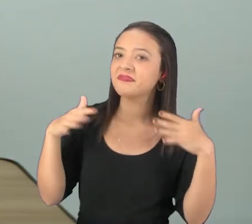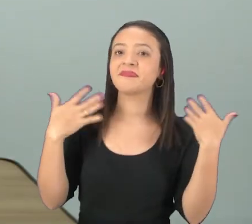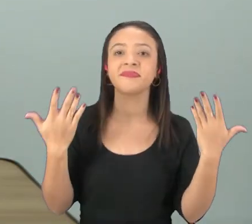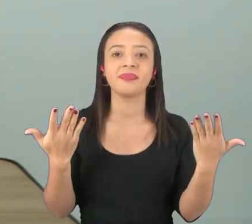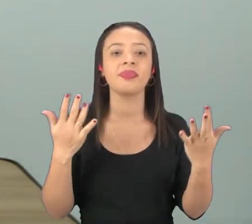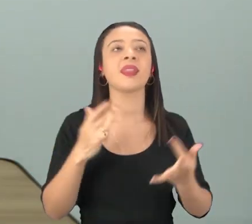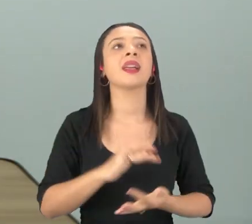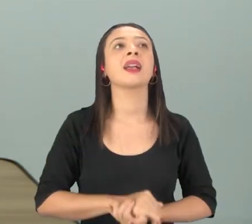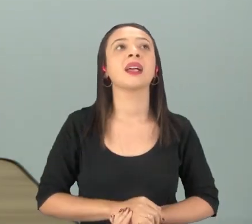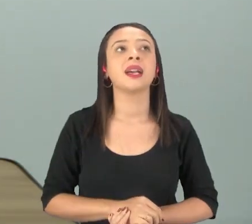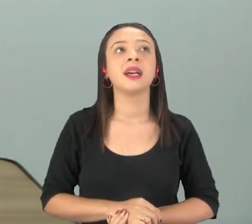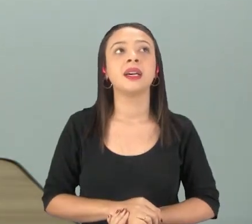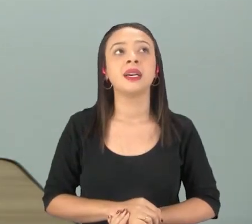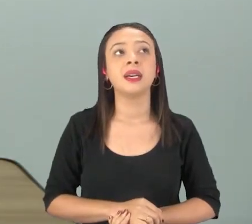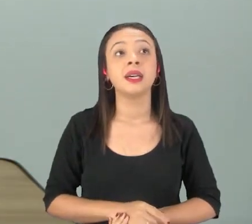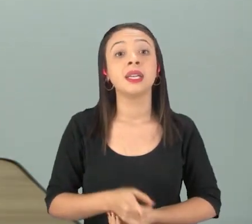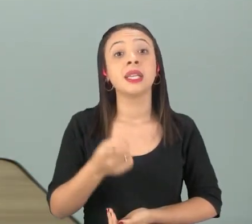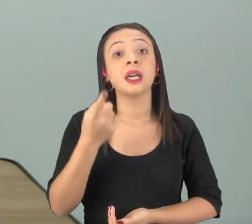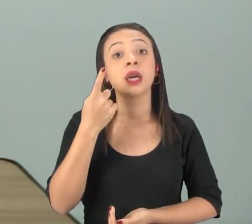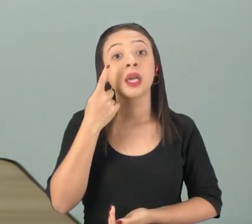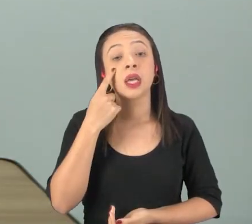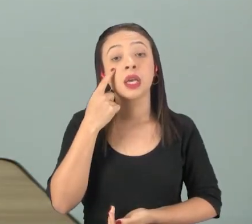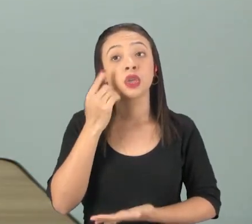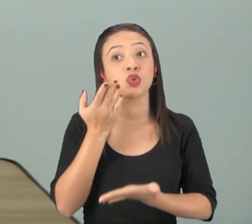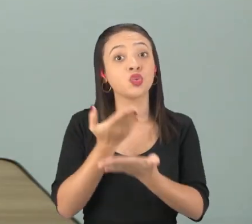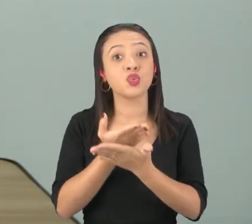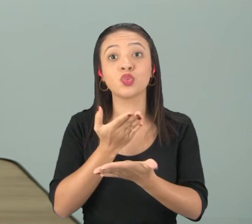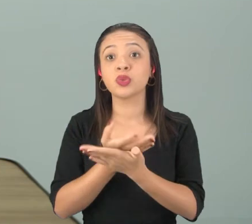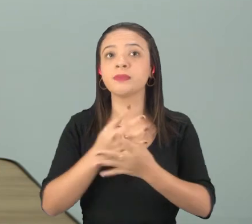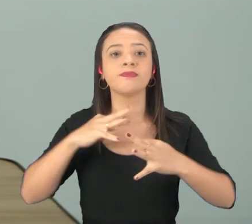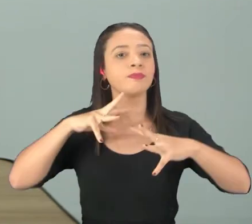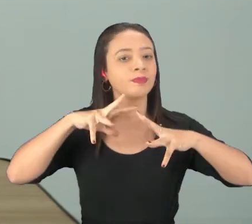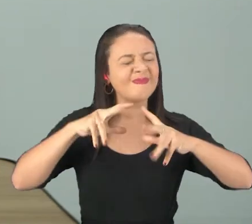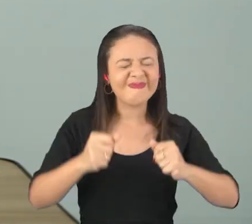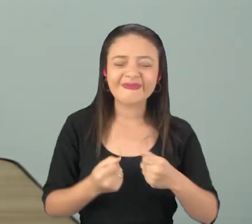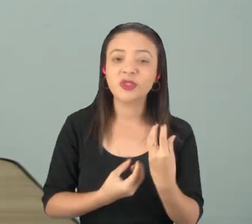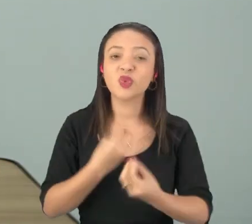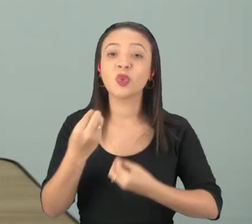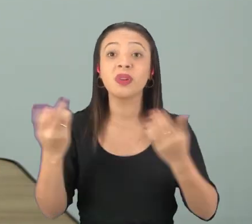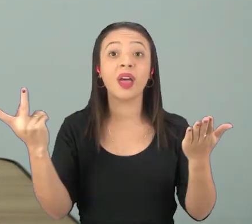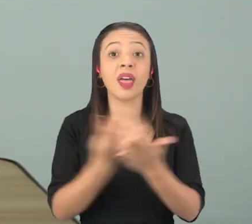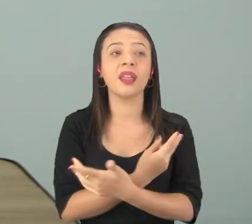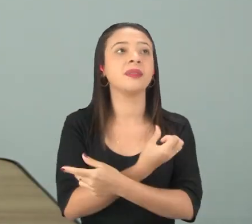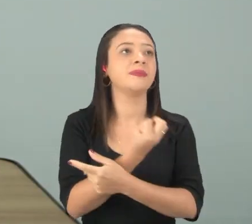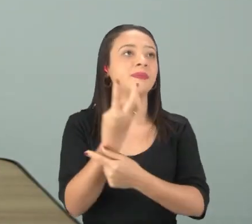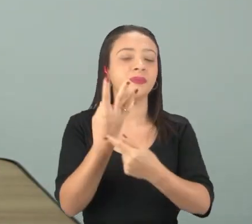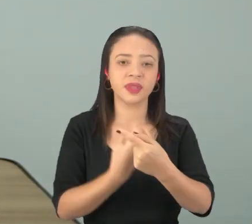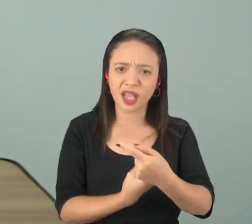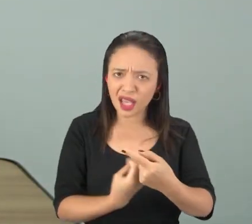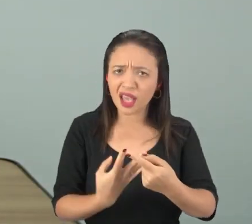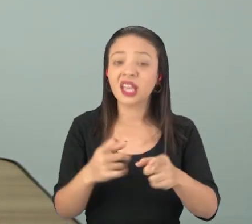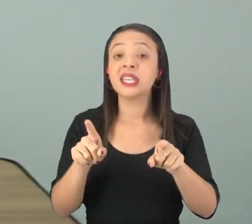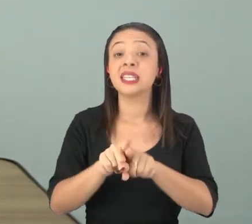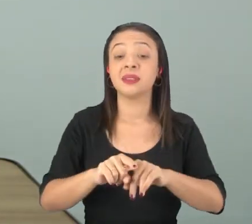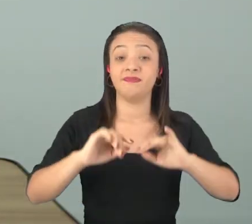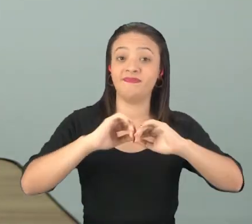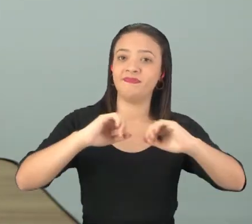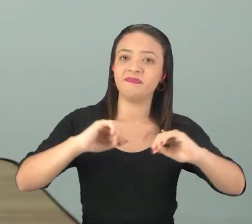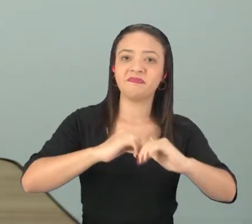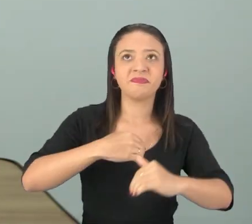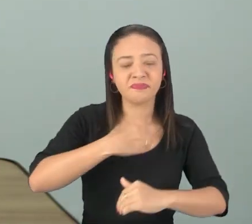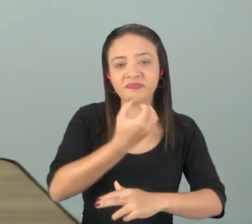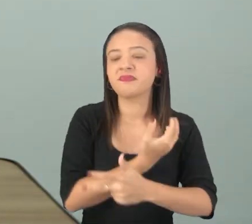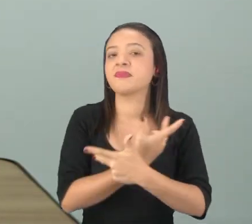bem né Nós vimos tudo isso né vimos como que é a fração dividimos aí